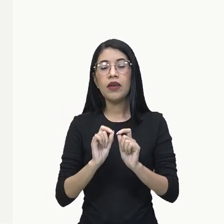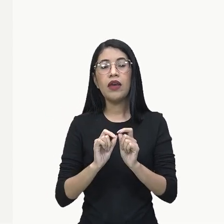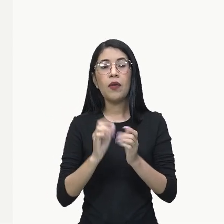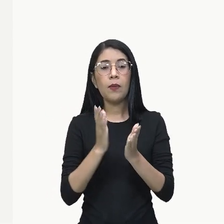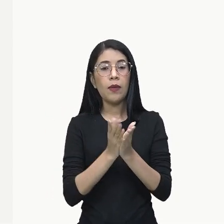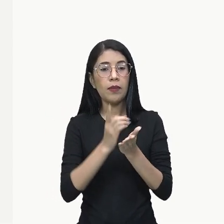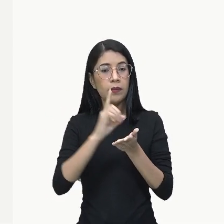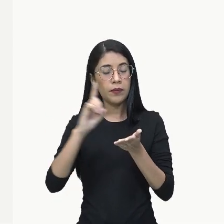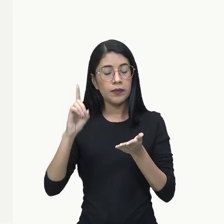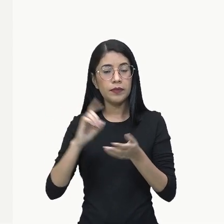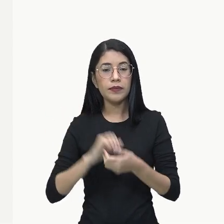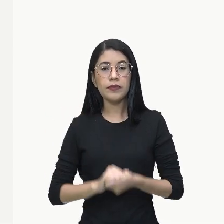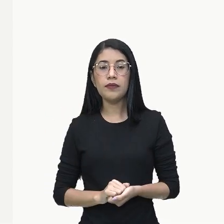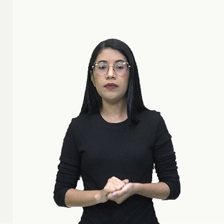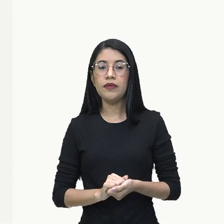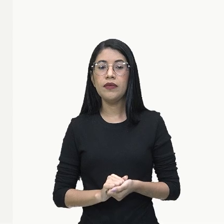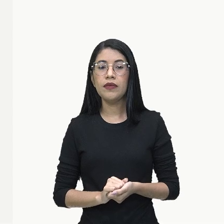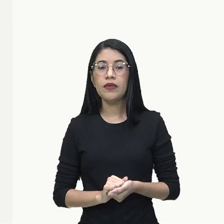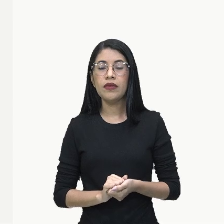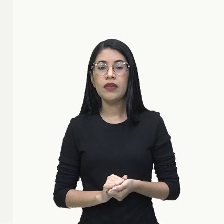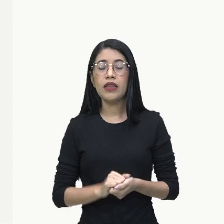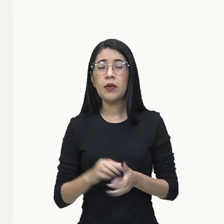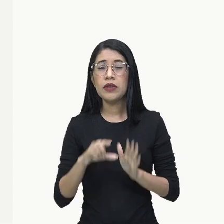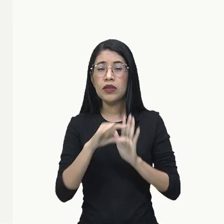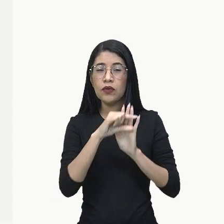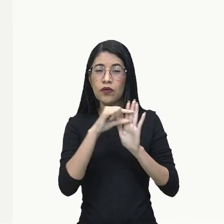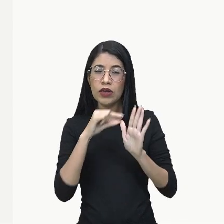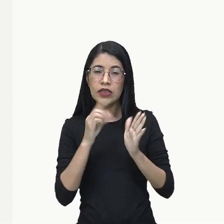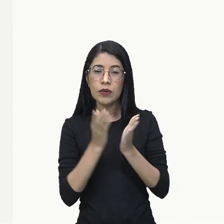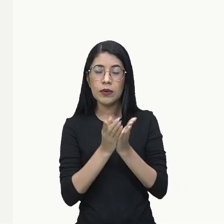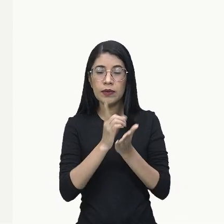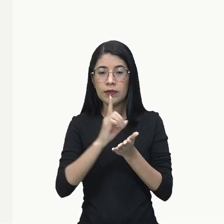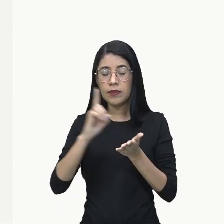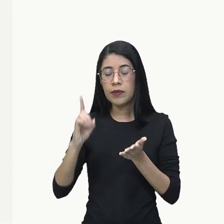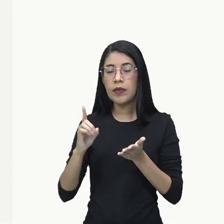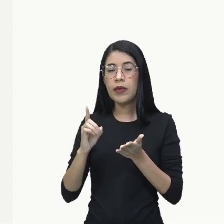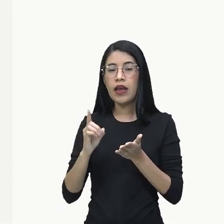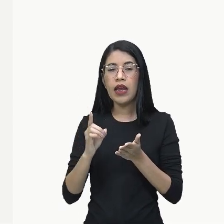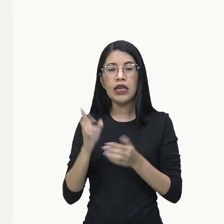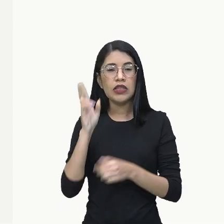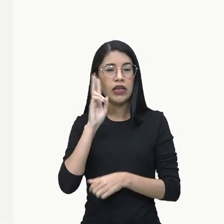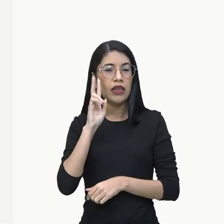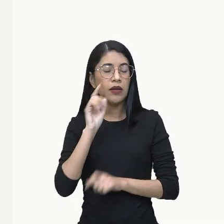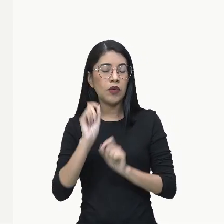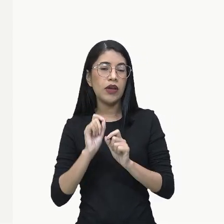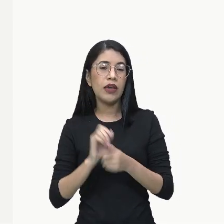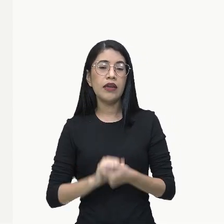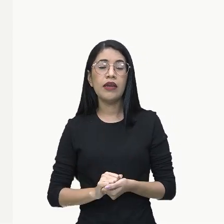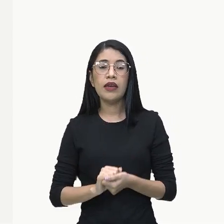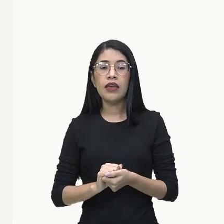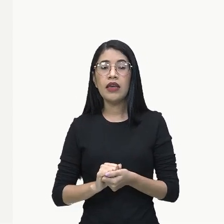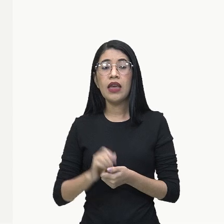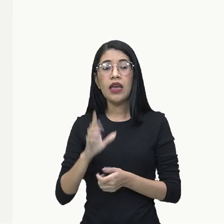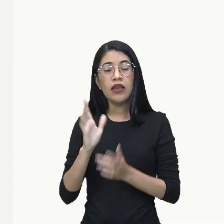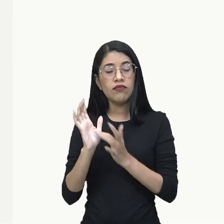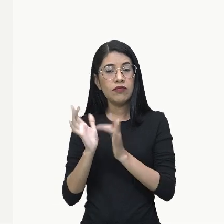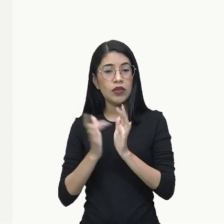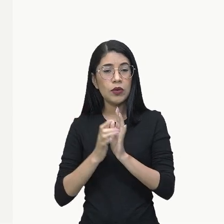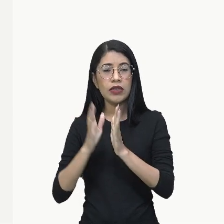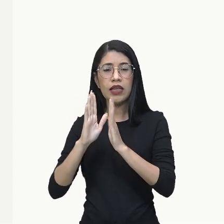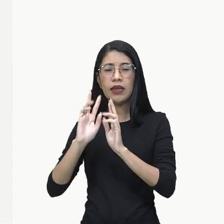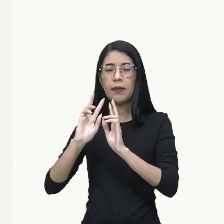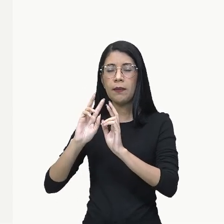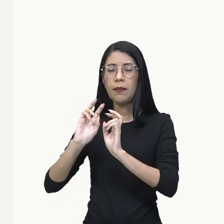nesse momento aí, se nós recuperarmos a passagem bíblica na qual Jesus clama e pede, né,